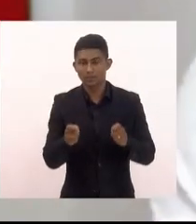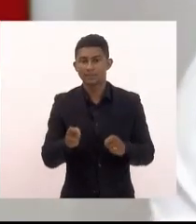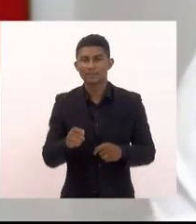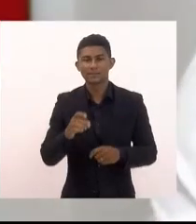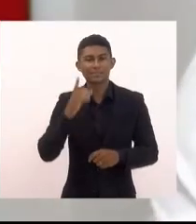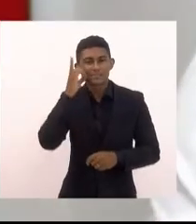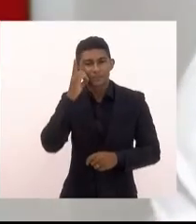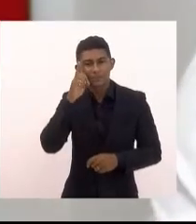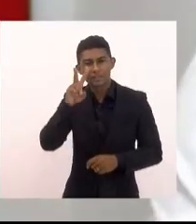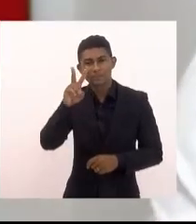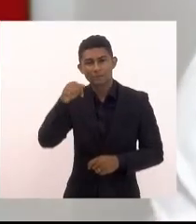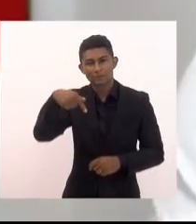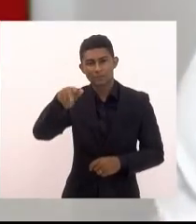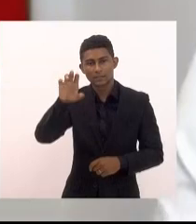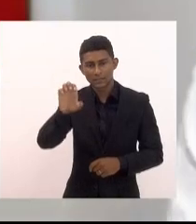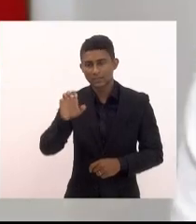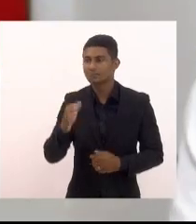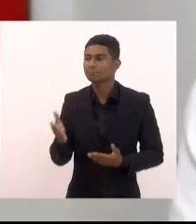Carneiro.